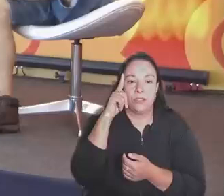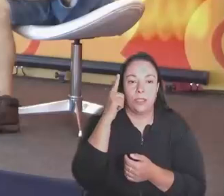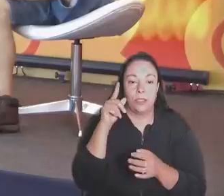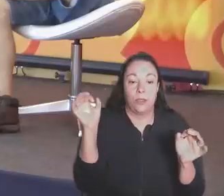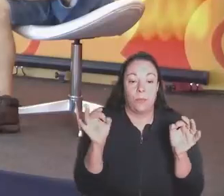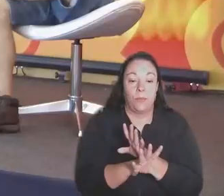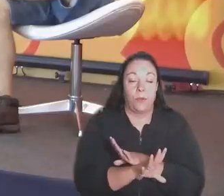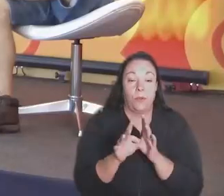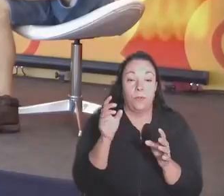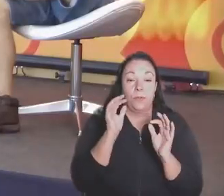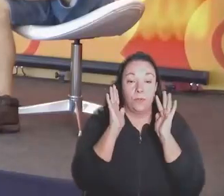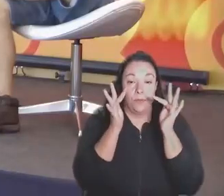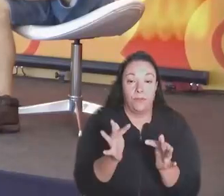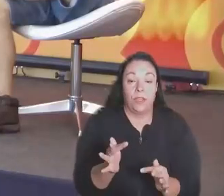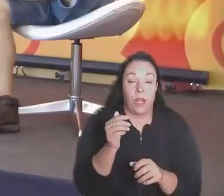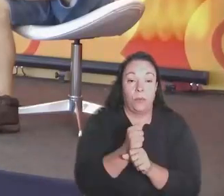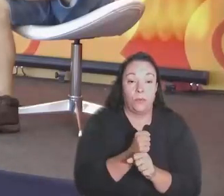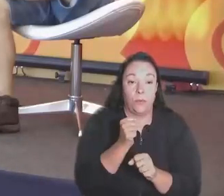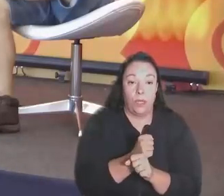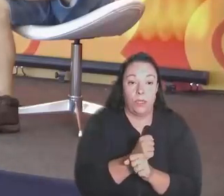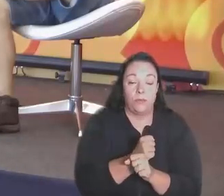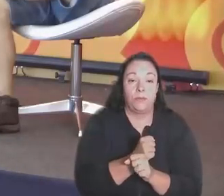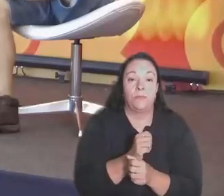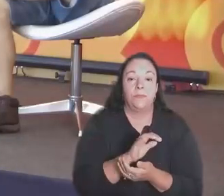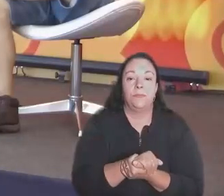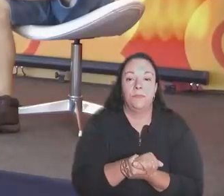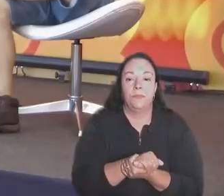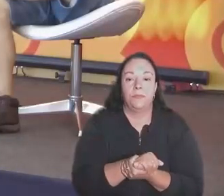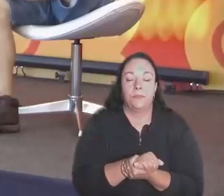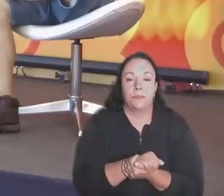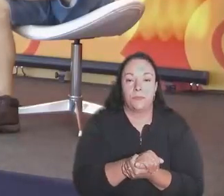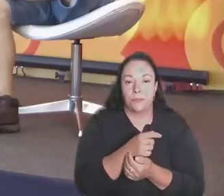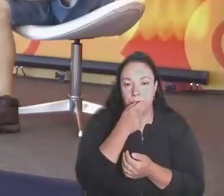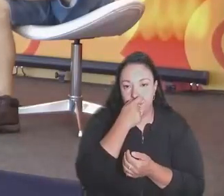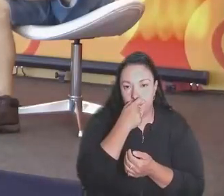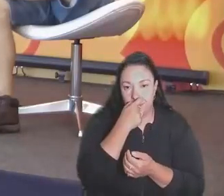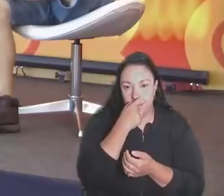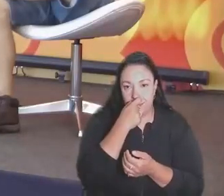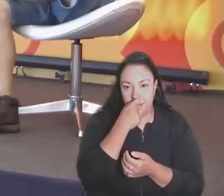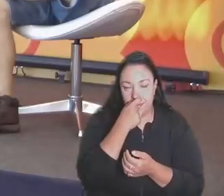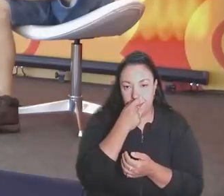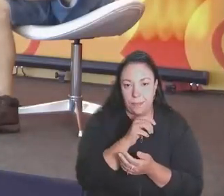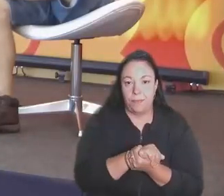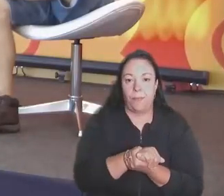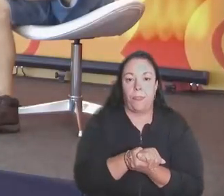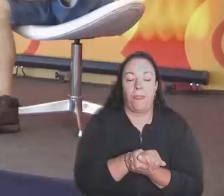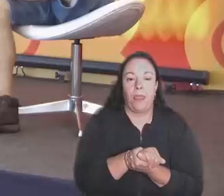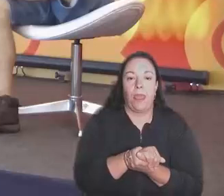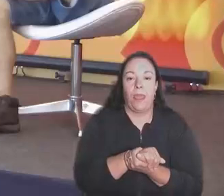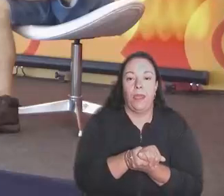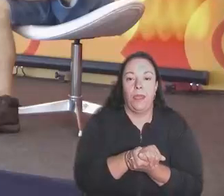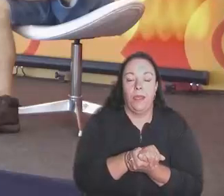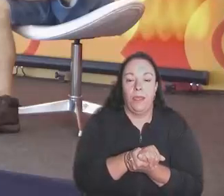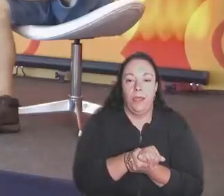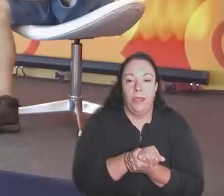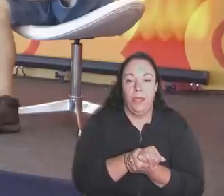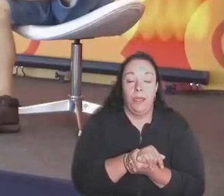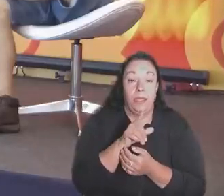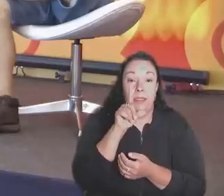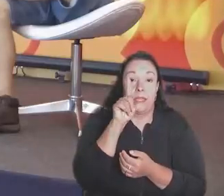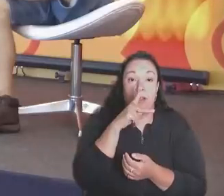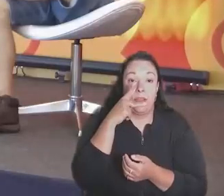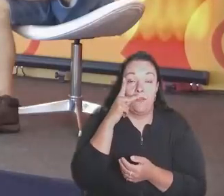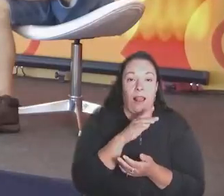ano. Já esse outro, do volume 2, ele demora. Até eu não ia falar isso, não, até falei para o professor Celeste mais para o Léo que eu não ia falar isso,